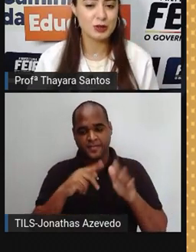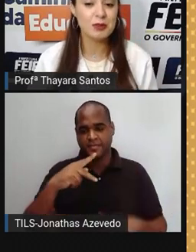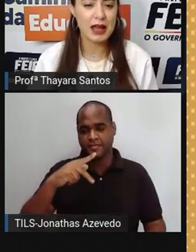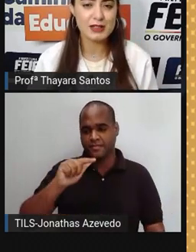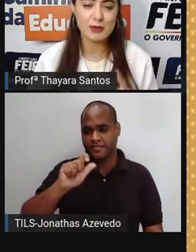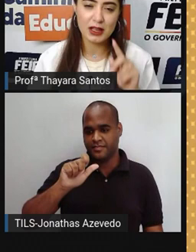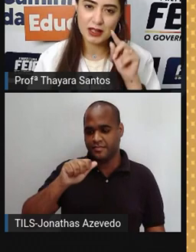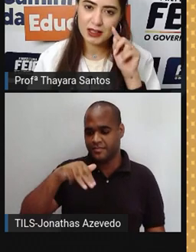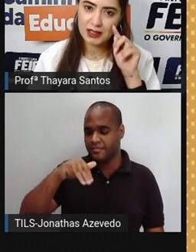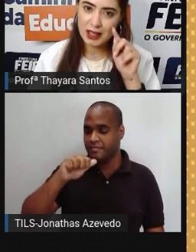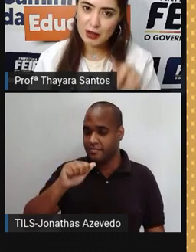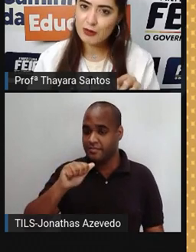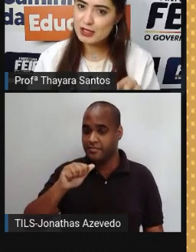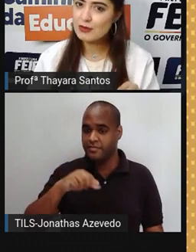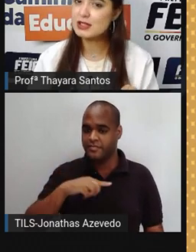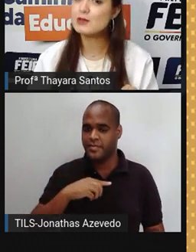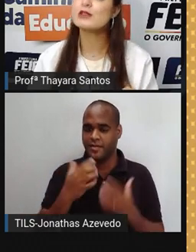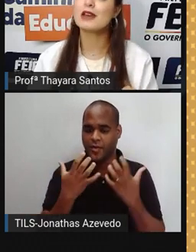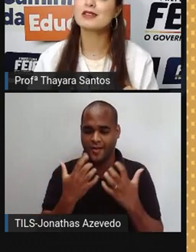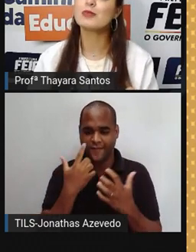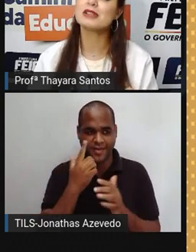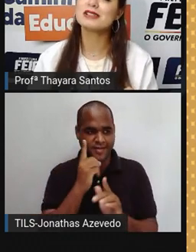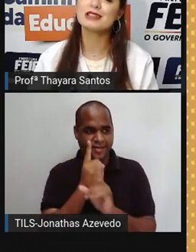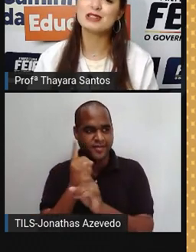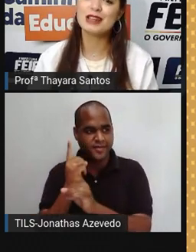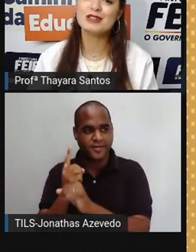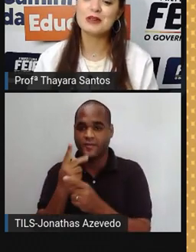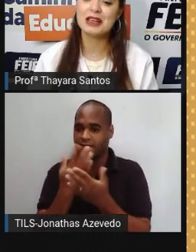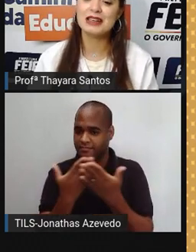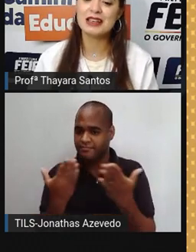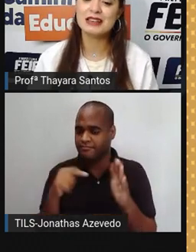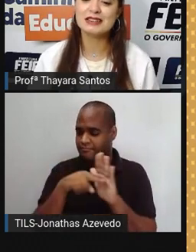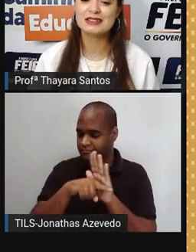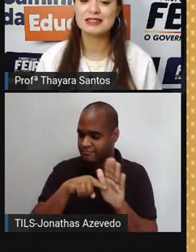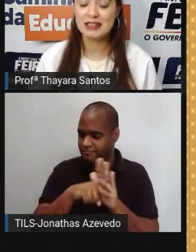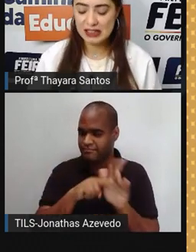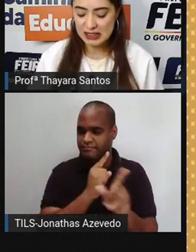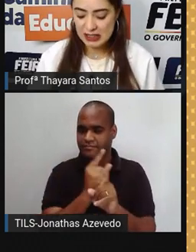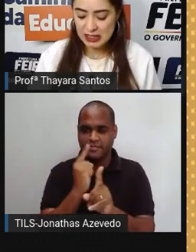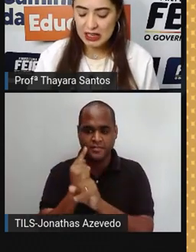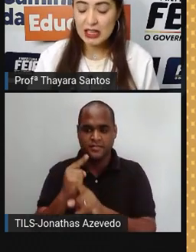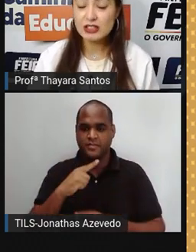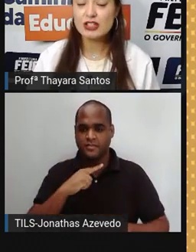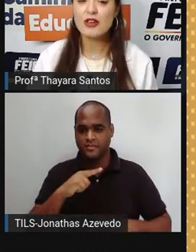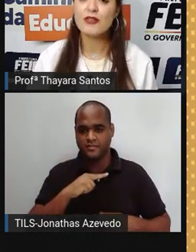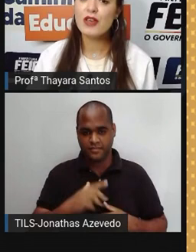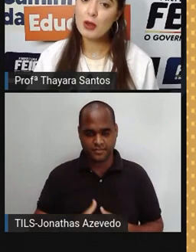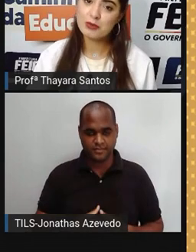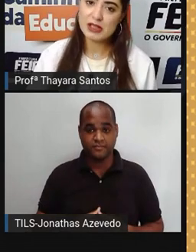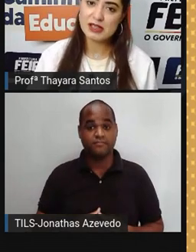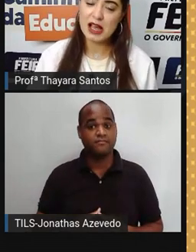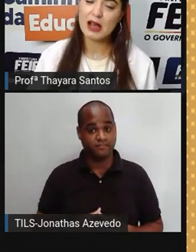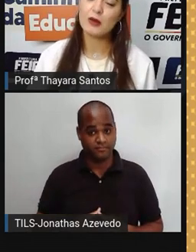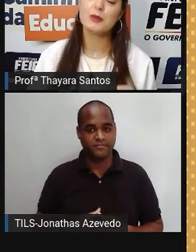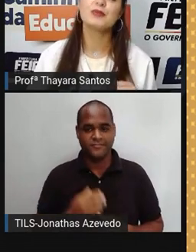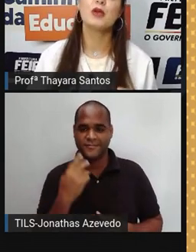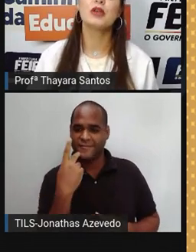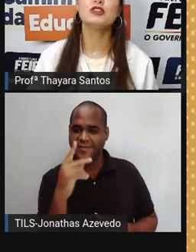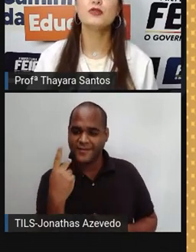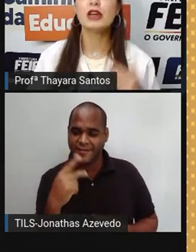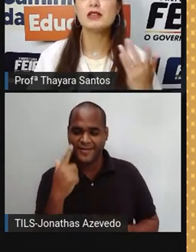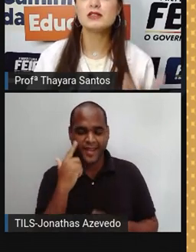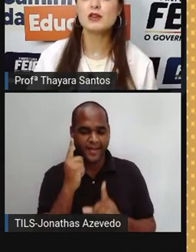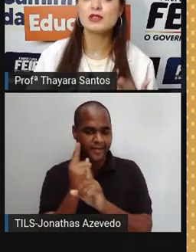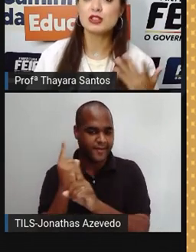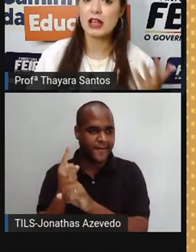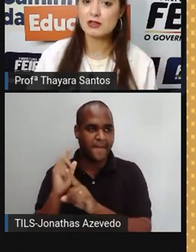que é o estado de plasma quero ver se vocês quiserem essa pesquisa direitinho aí hein e a gente viu Nessa aula